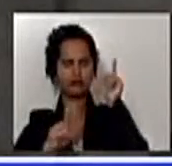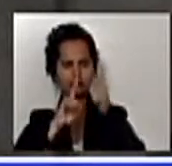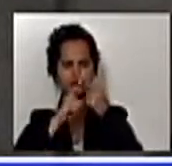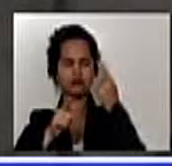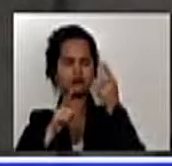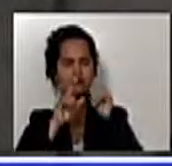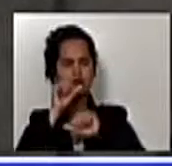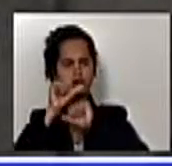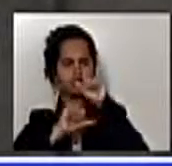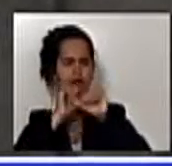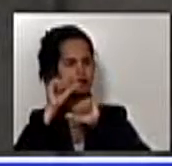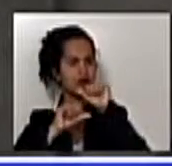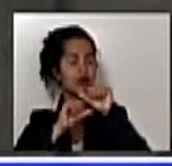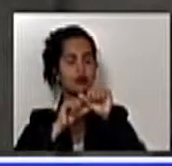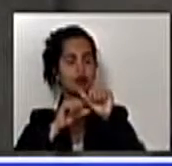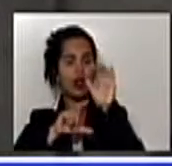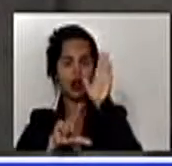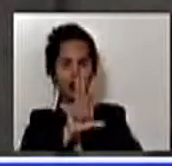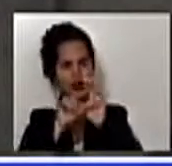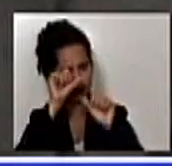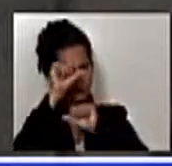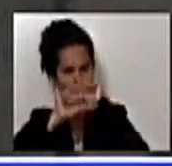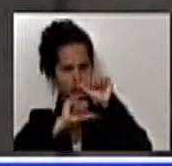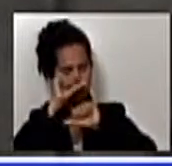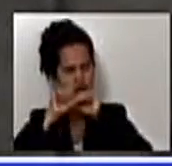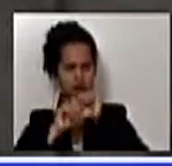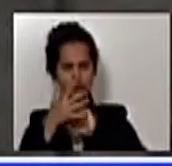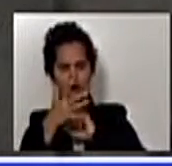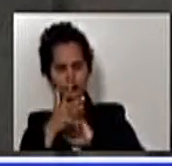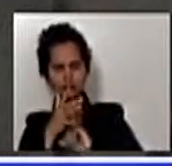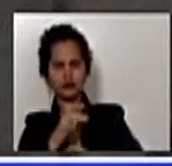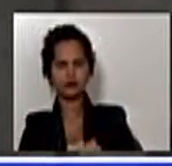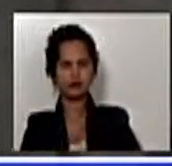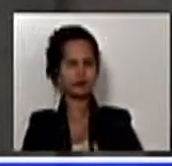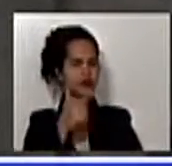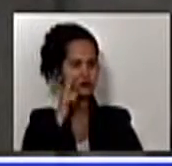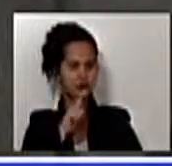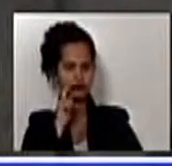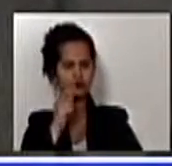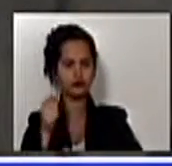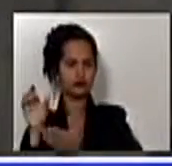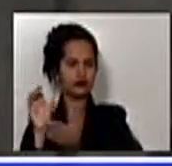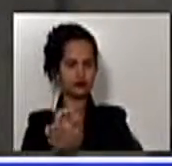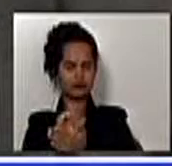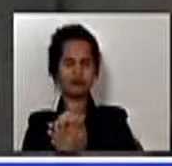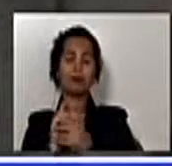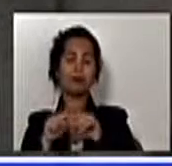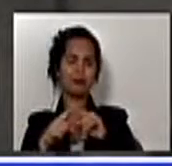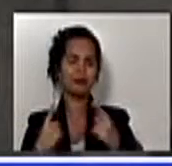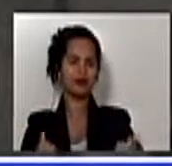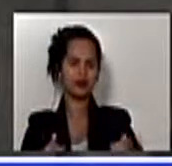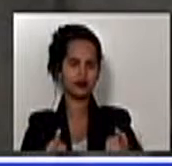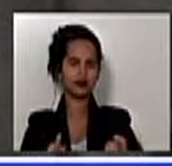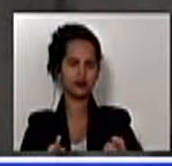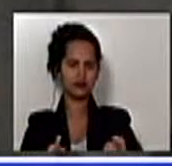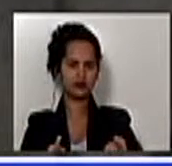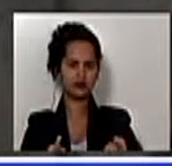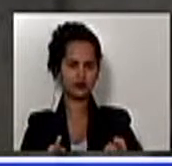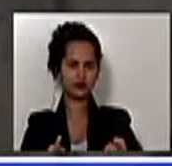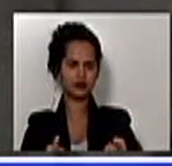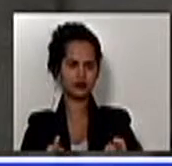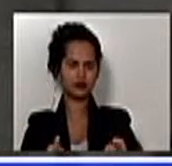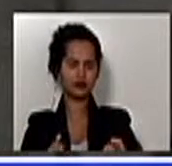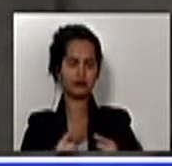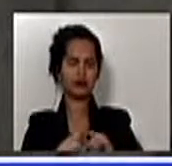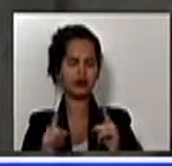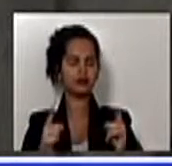implementou resultados de ganho de escala para o setor, mas o setor voltou, mesmo no momento desse